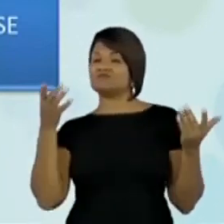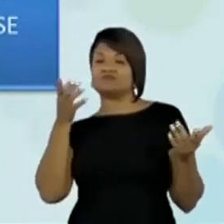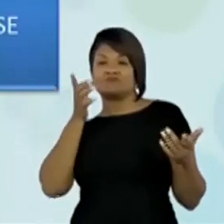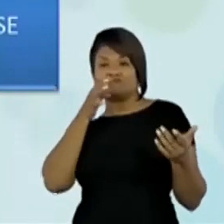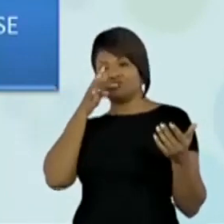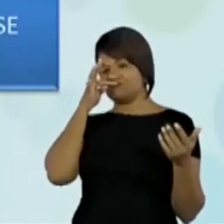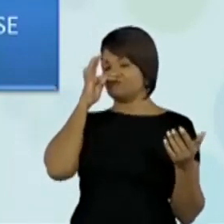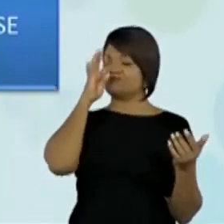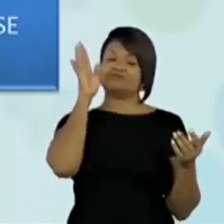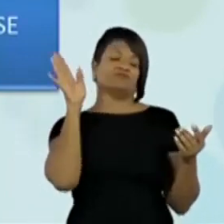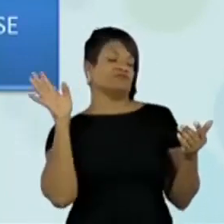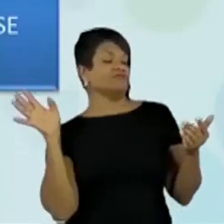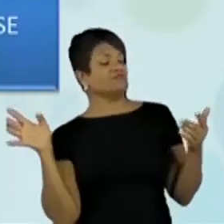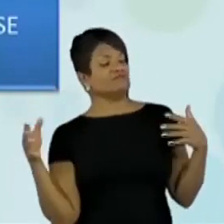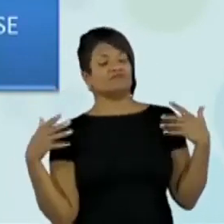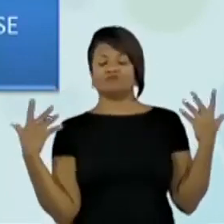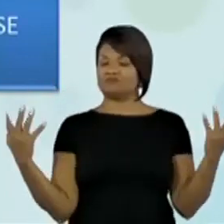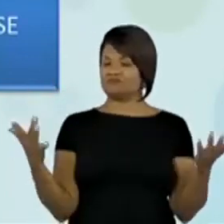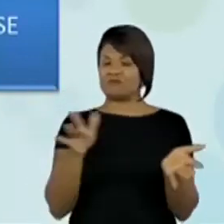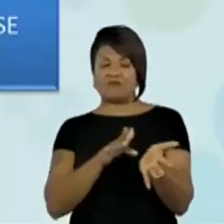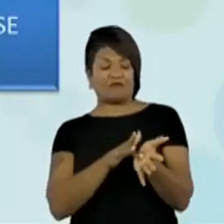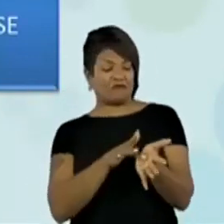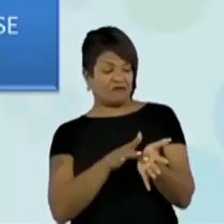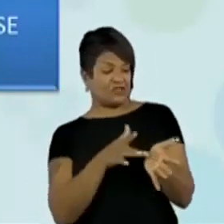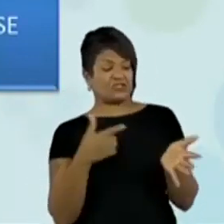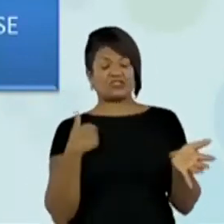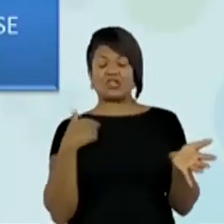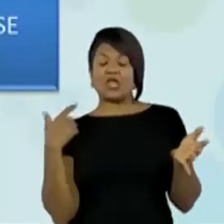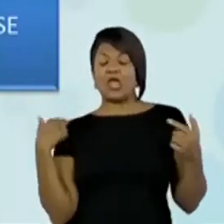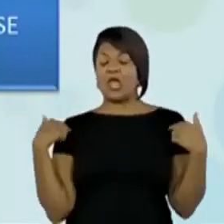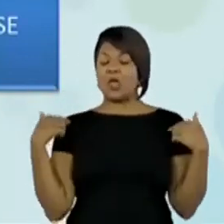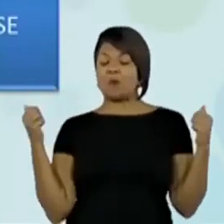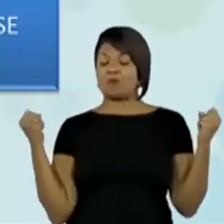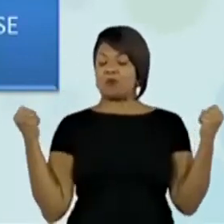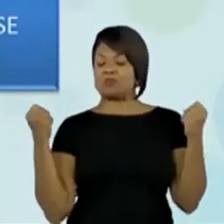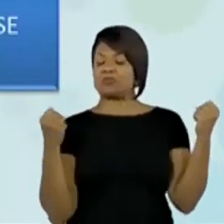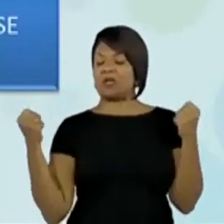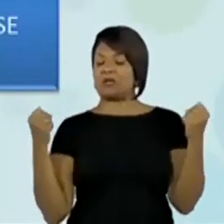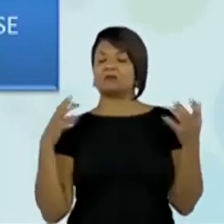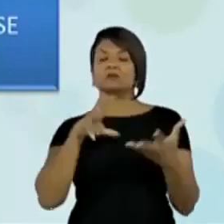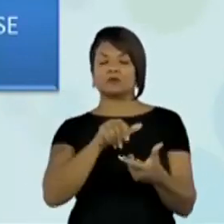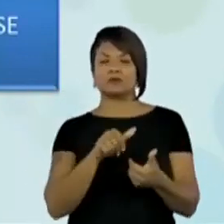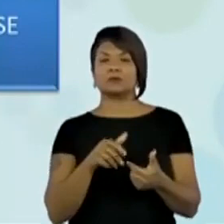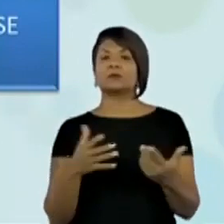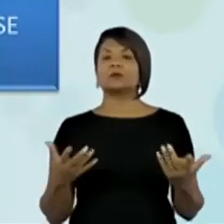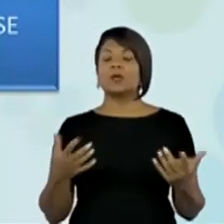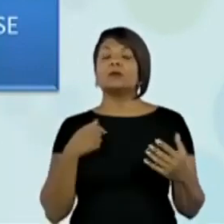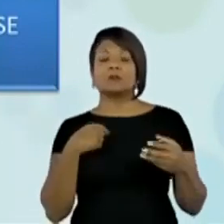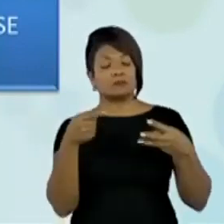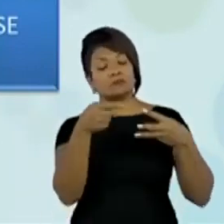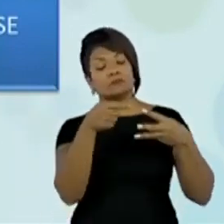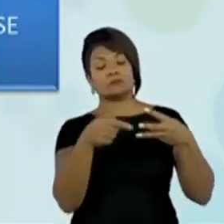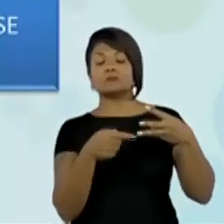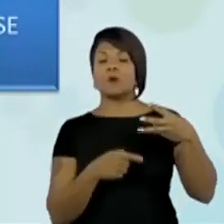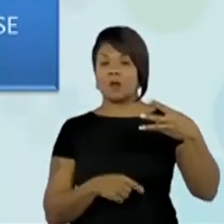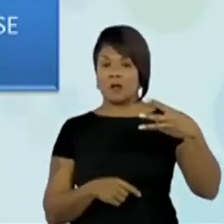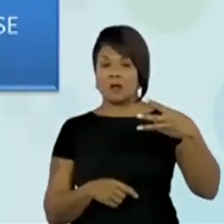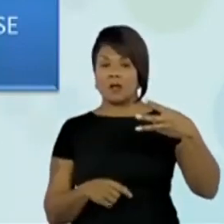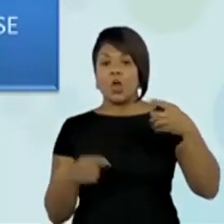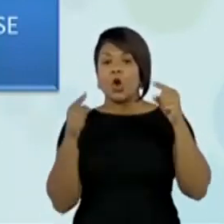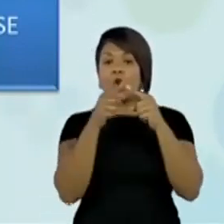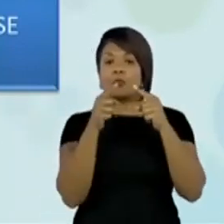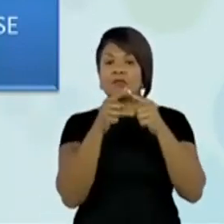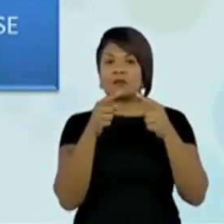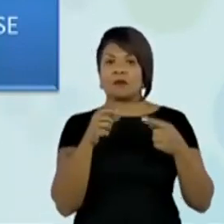toda enrolada, para fingir que vale alguma coisa nesse mundo? Que alternativa que é? Com esse ar quer dizer com